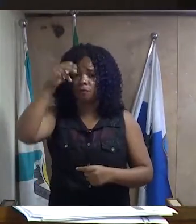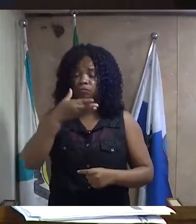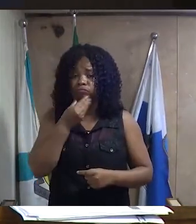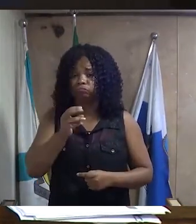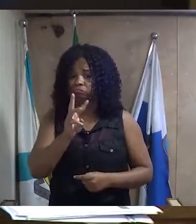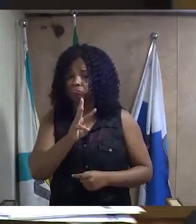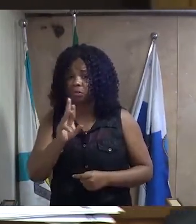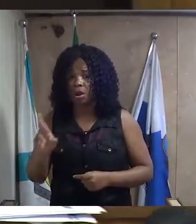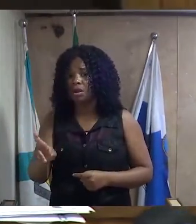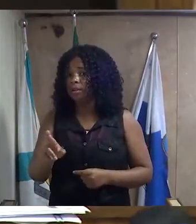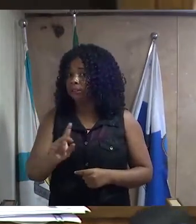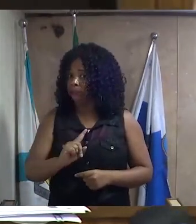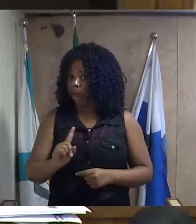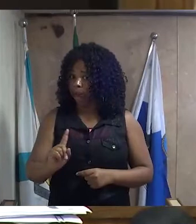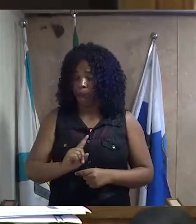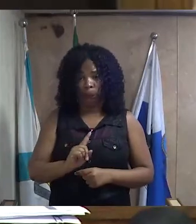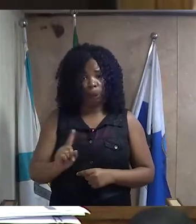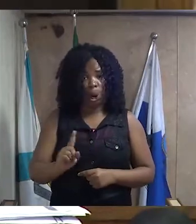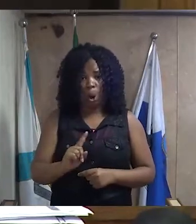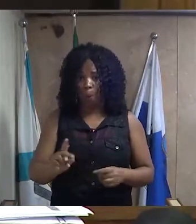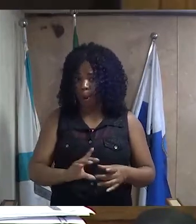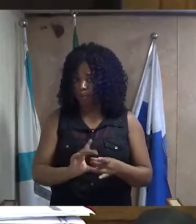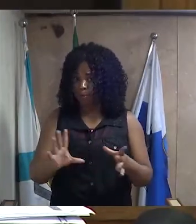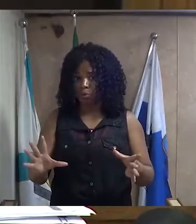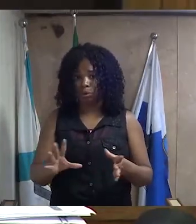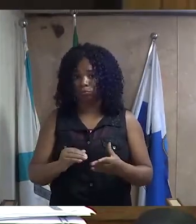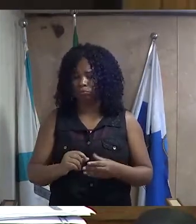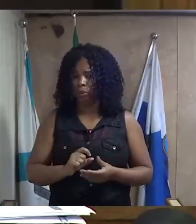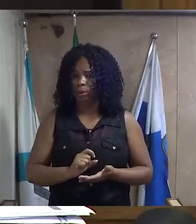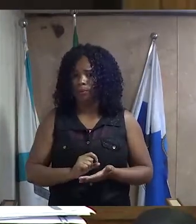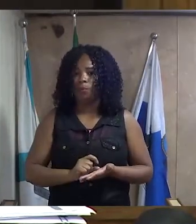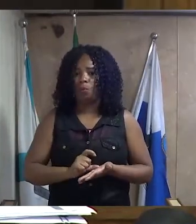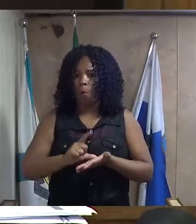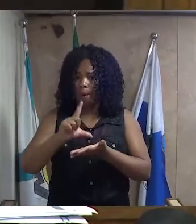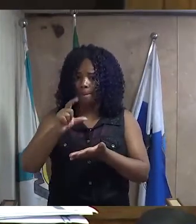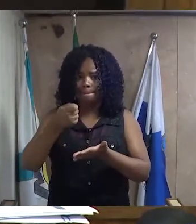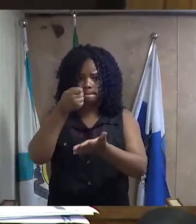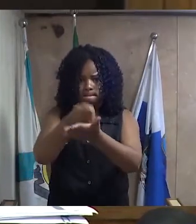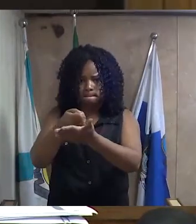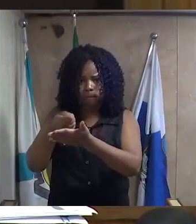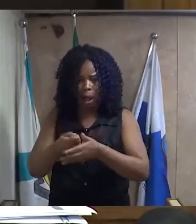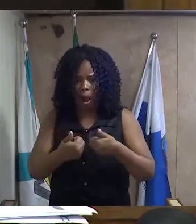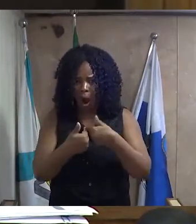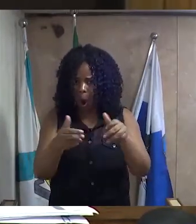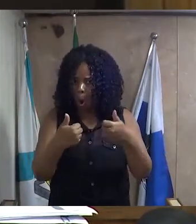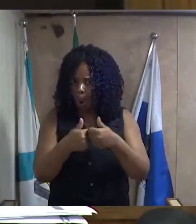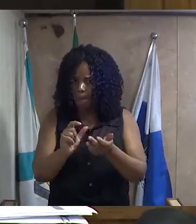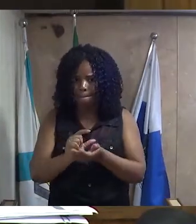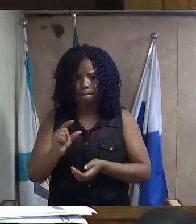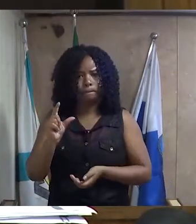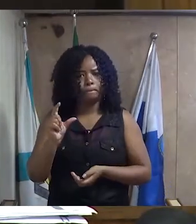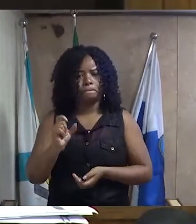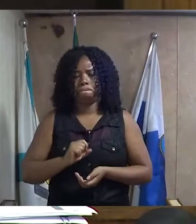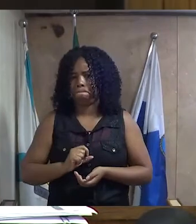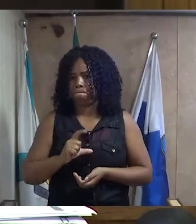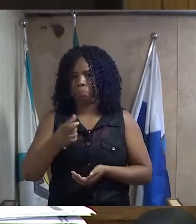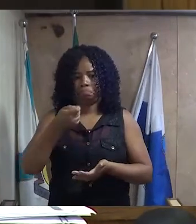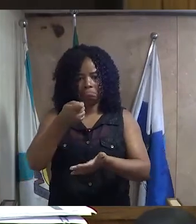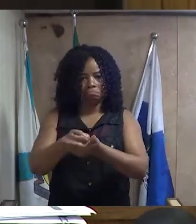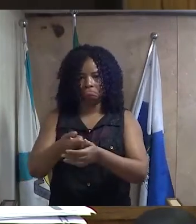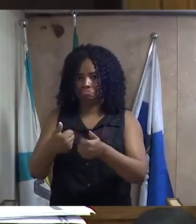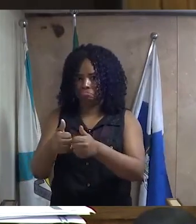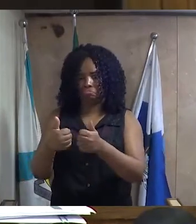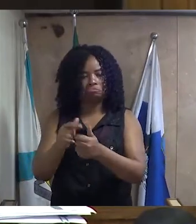não concedeu o aumento nas tarifas em seu governo. Ao